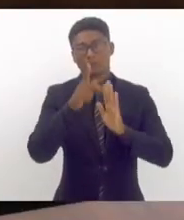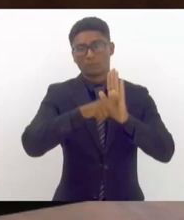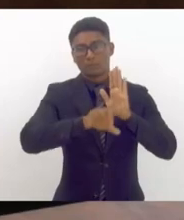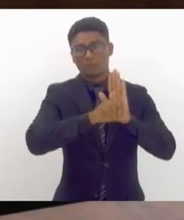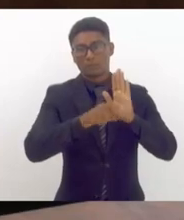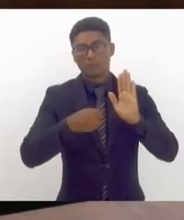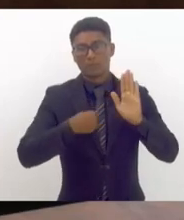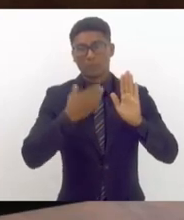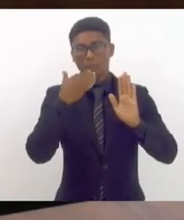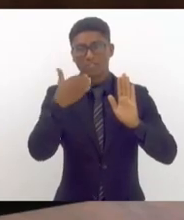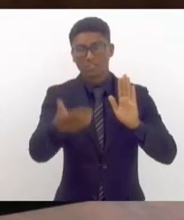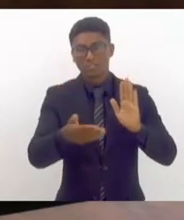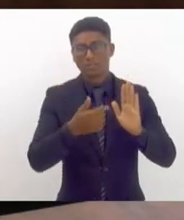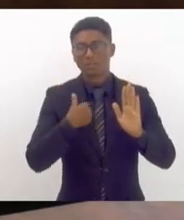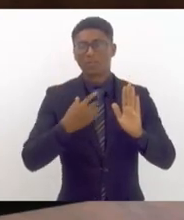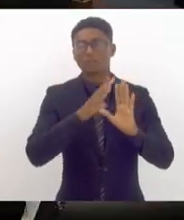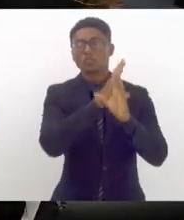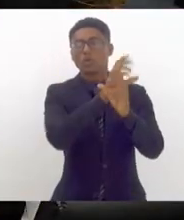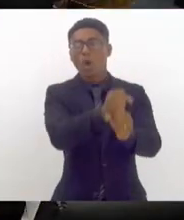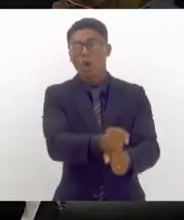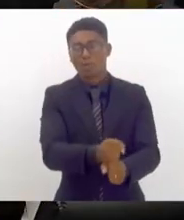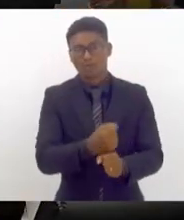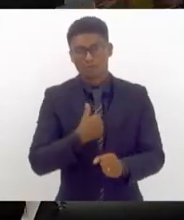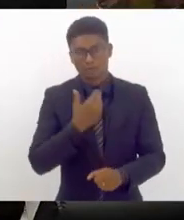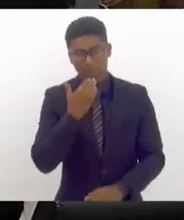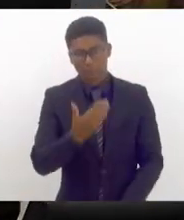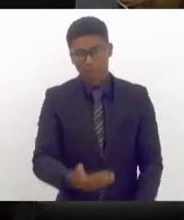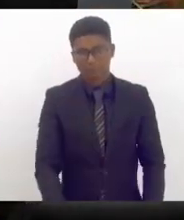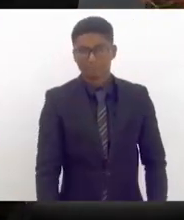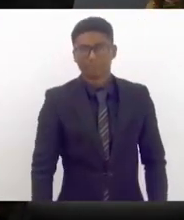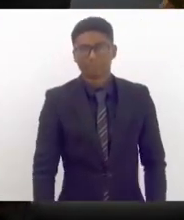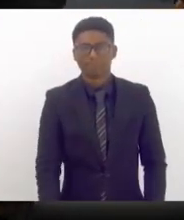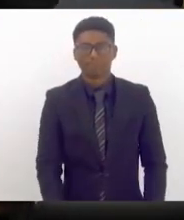pedir verificação. Obrigado, presidente.